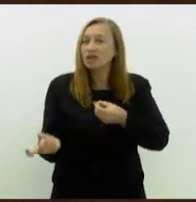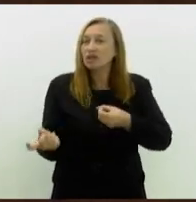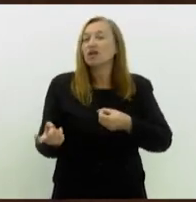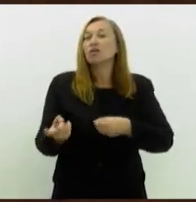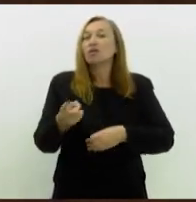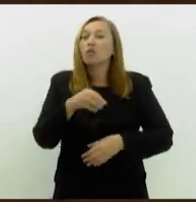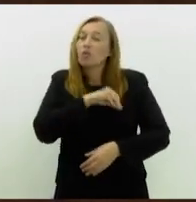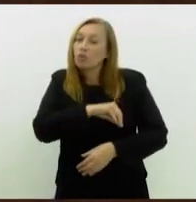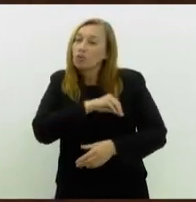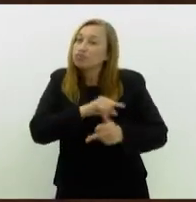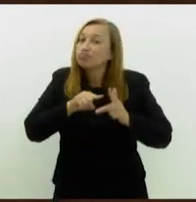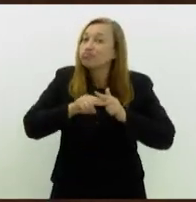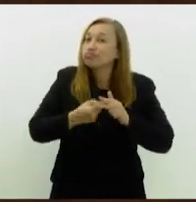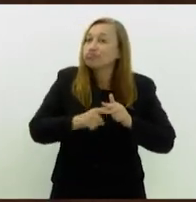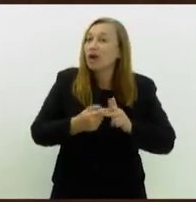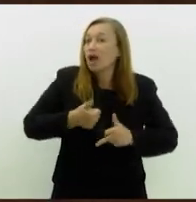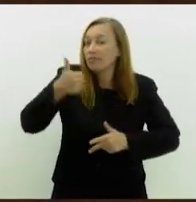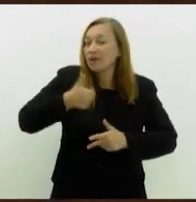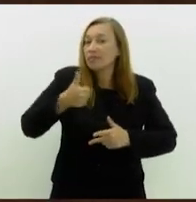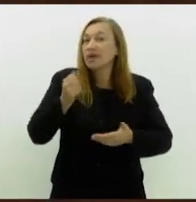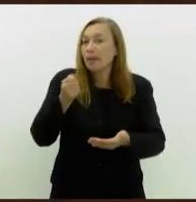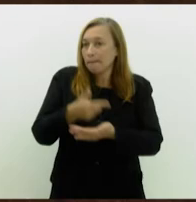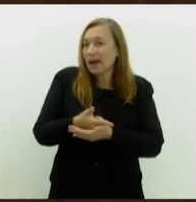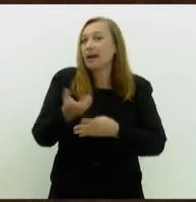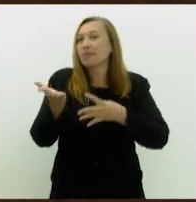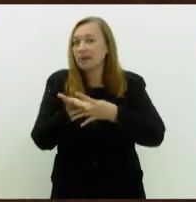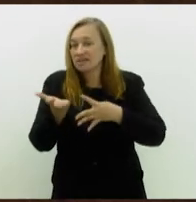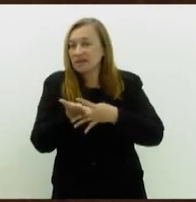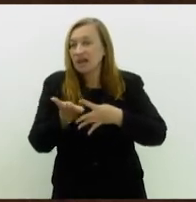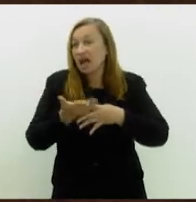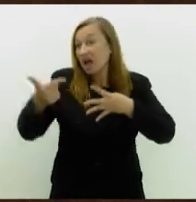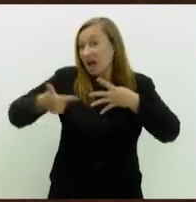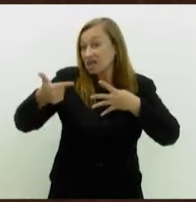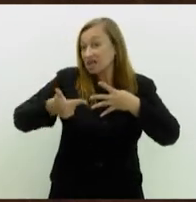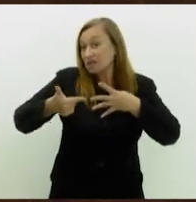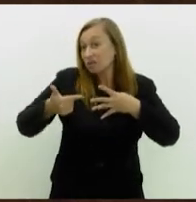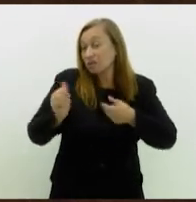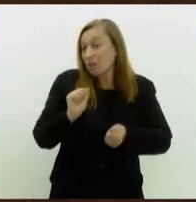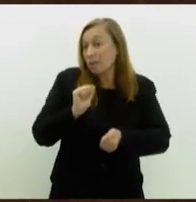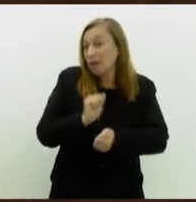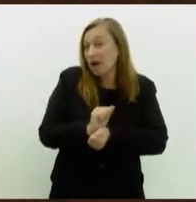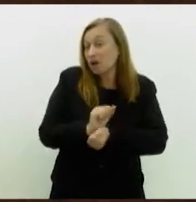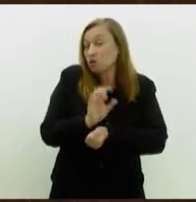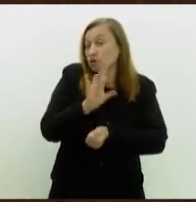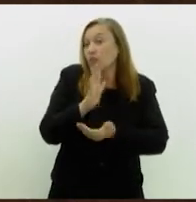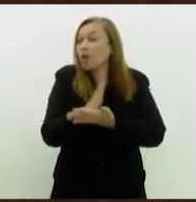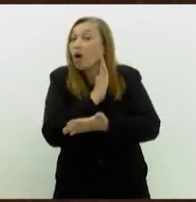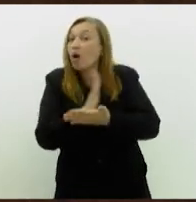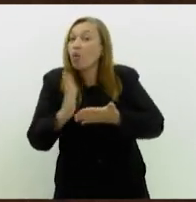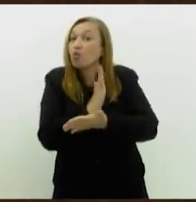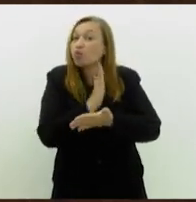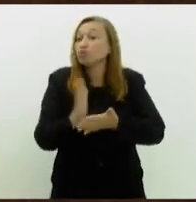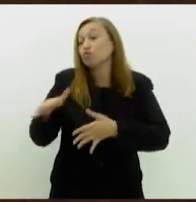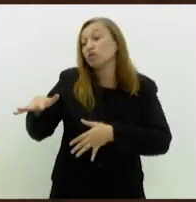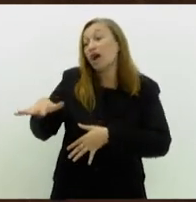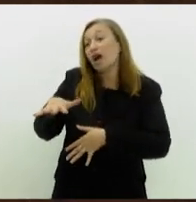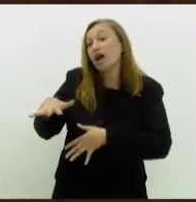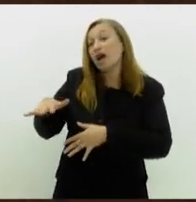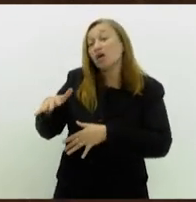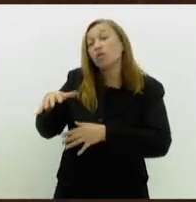salarial a primeira parcela foi paga a segunda tá suspensa foi paga só para algumas categorias como